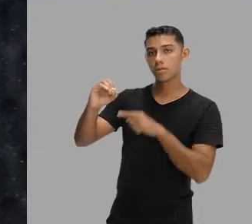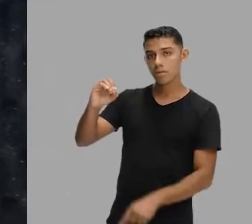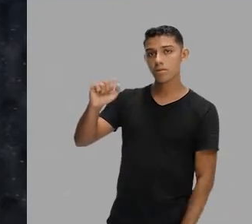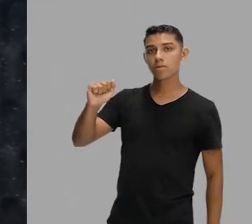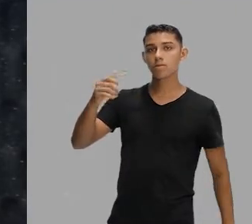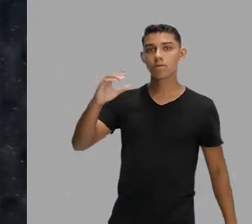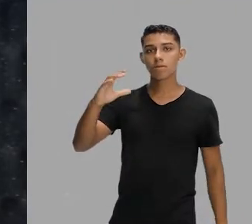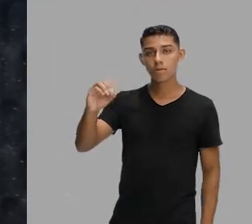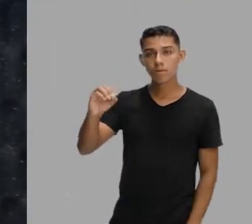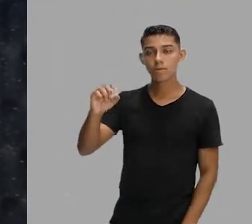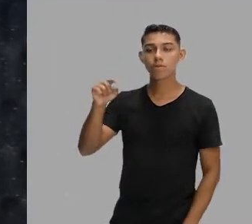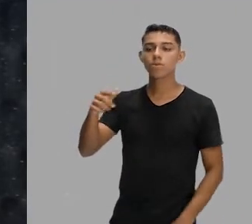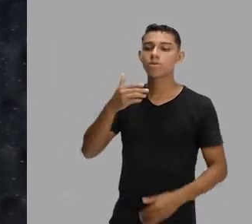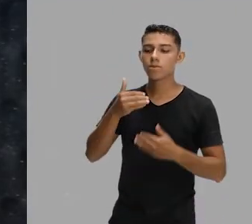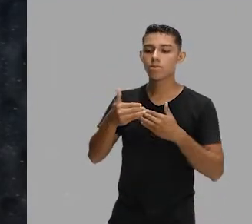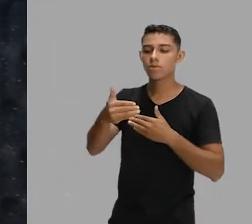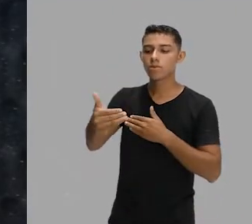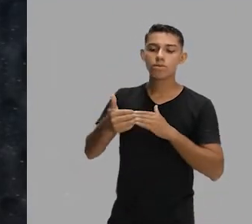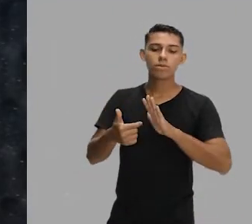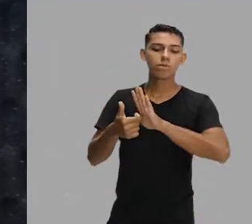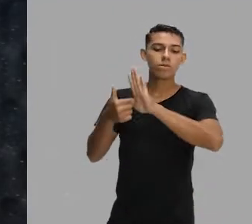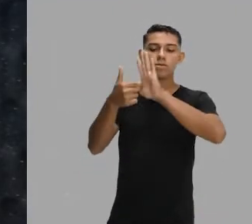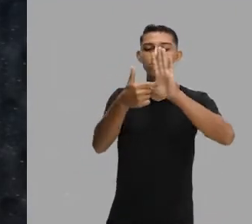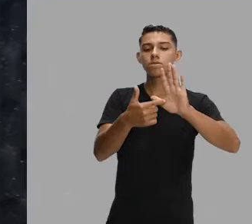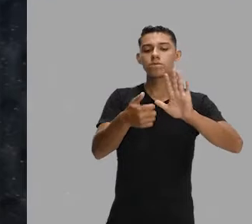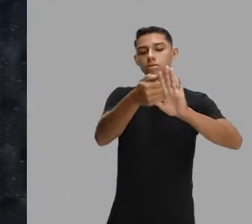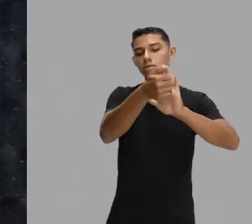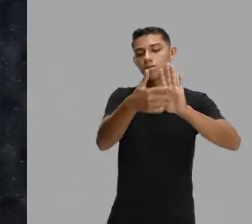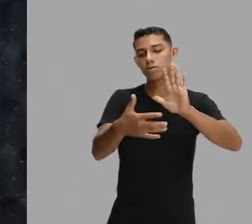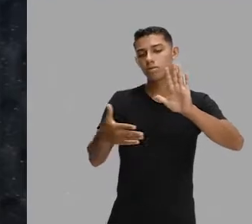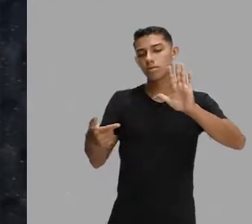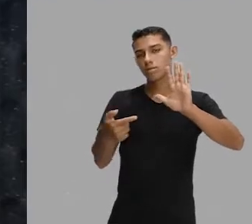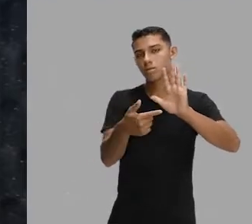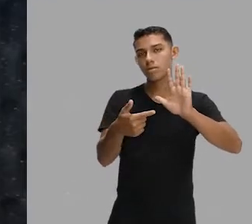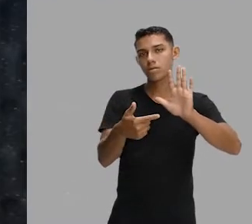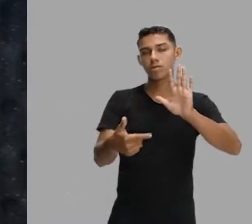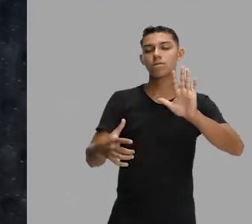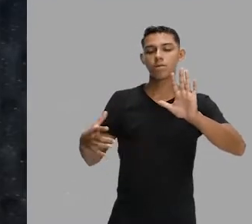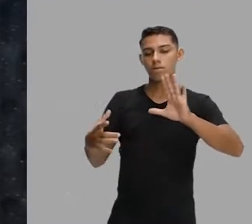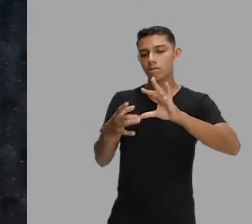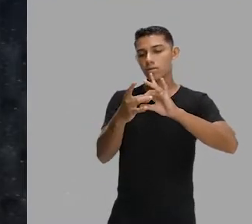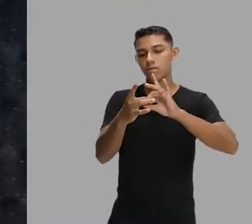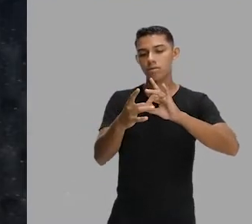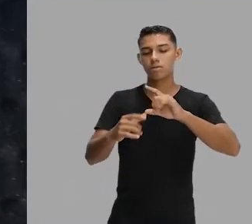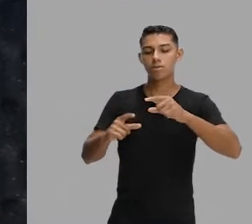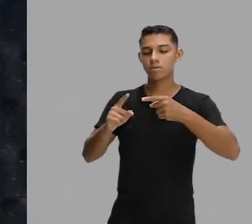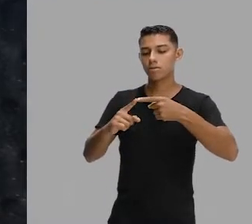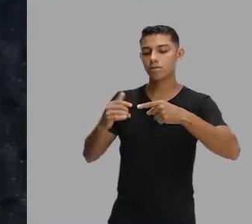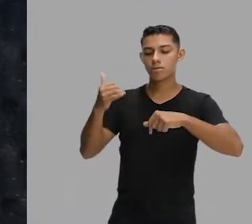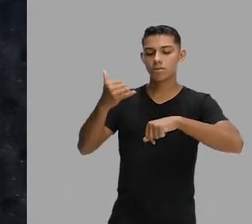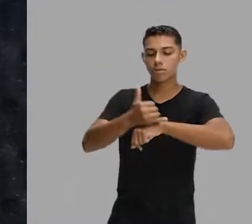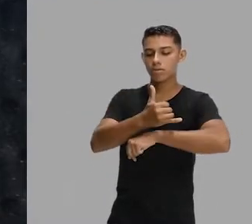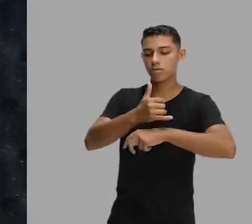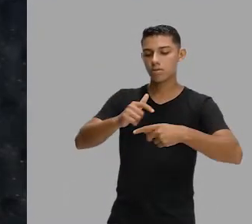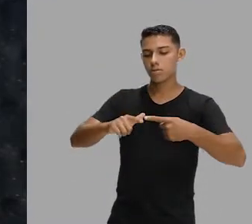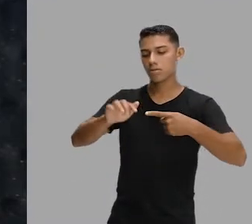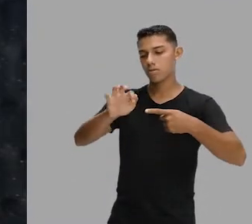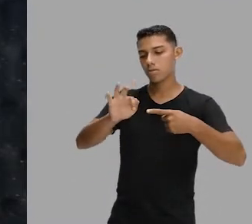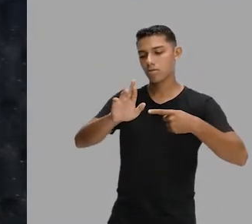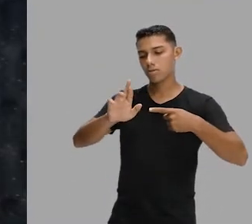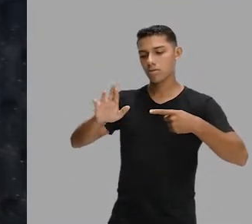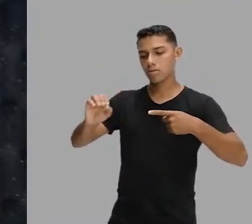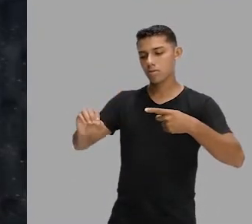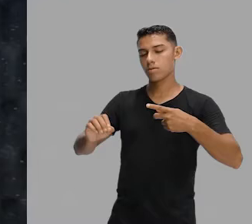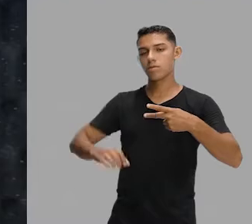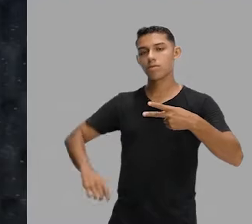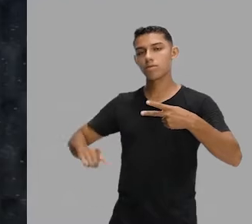mas apresentando ele. O aço é uma liga metálica, onde eu tenho ferro com